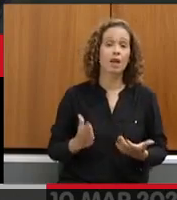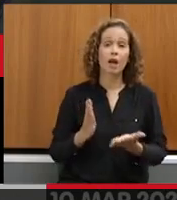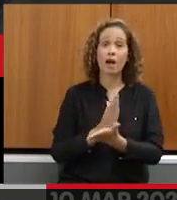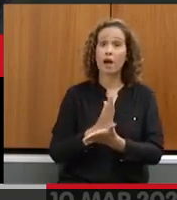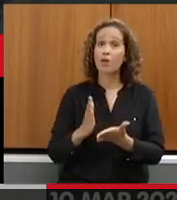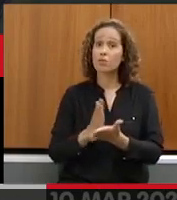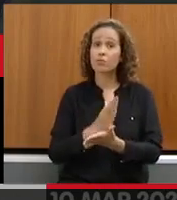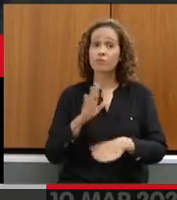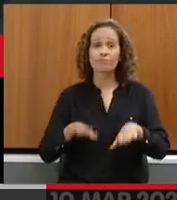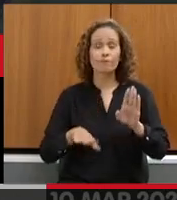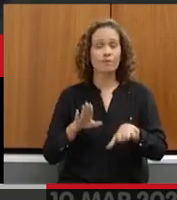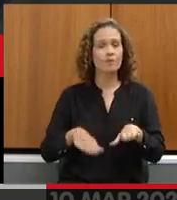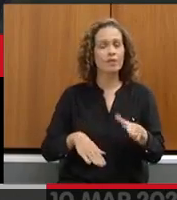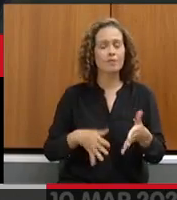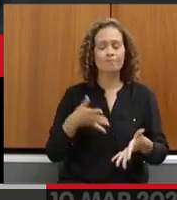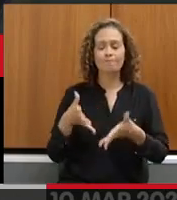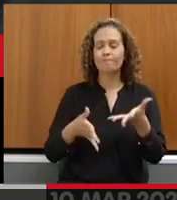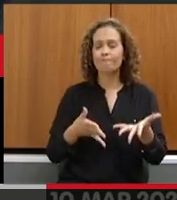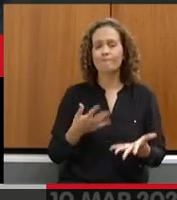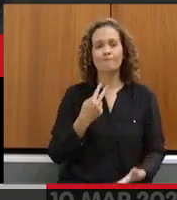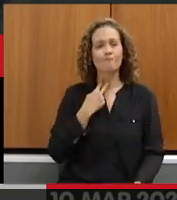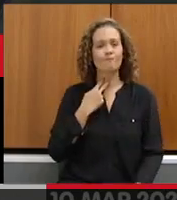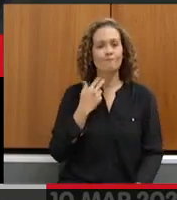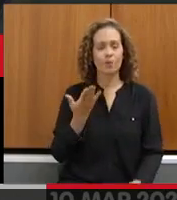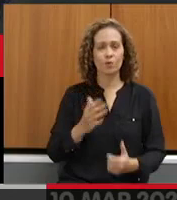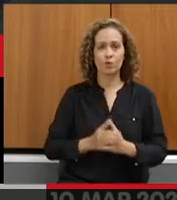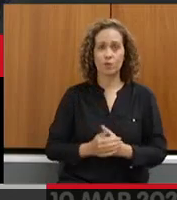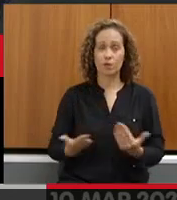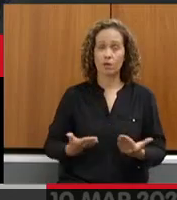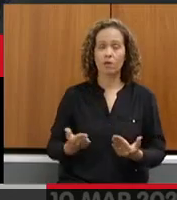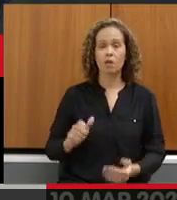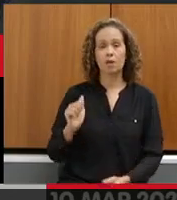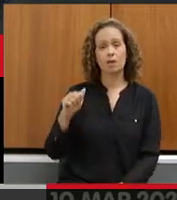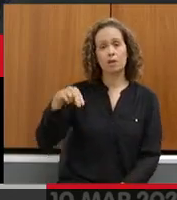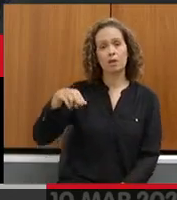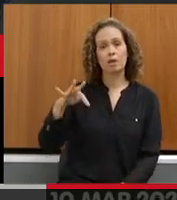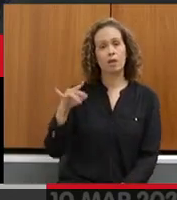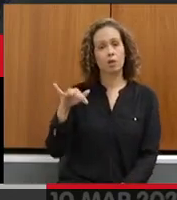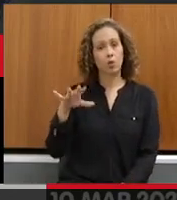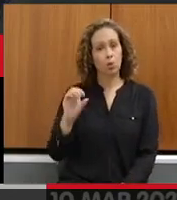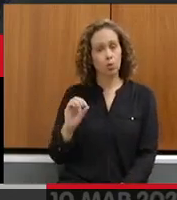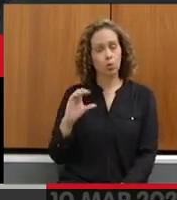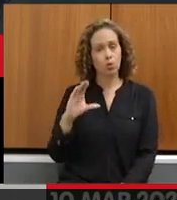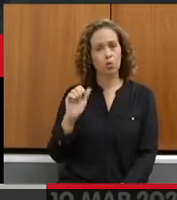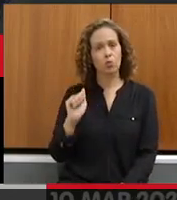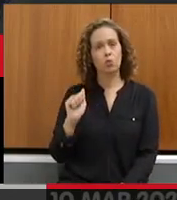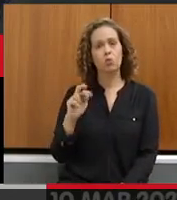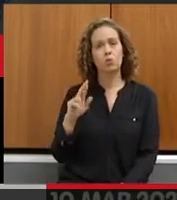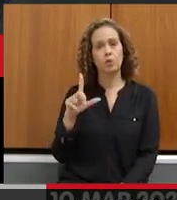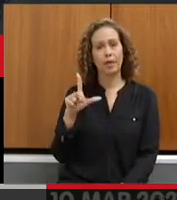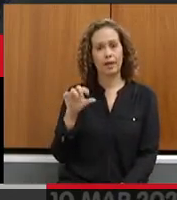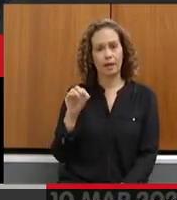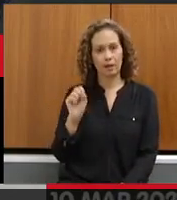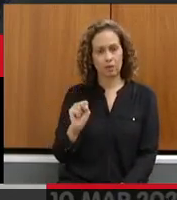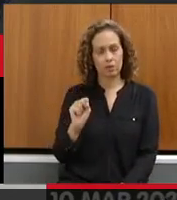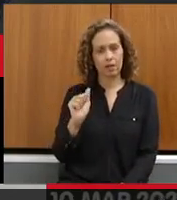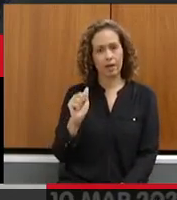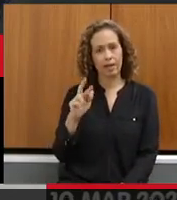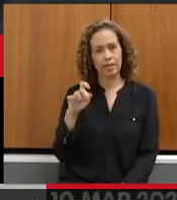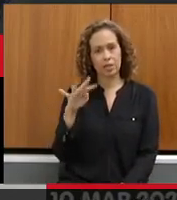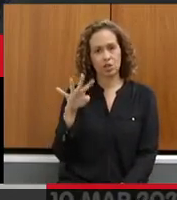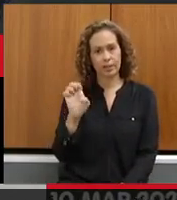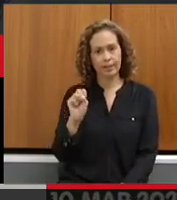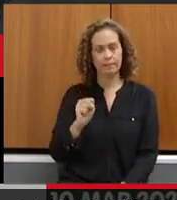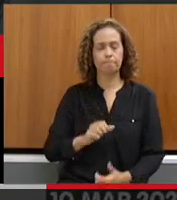palavra passo a palavra ao Deputado Antonio Carlos Arantes para seus questionamentos com a palavra Deputado Antonio Carlos